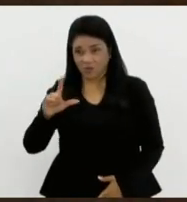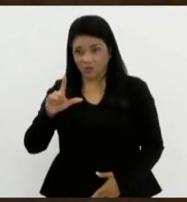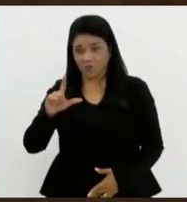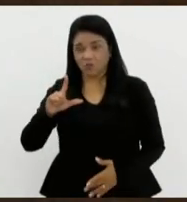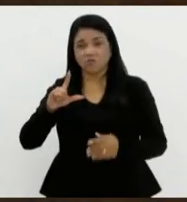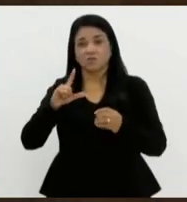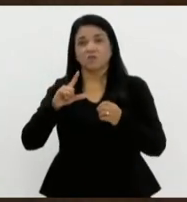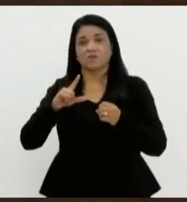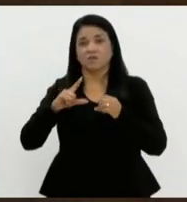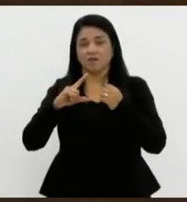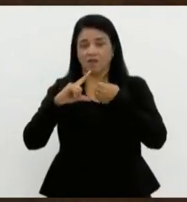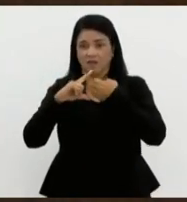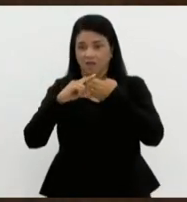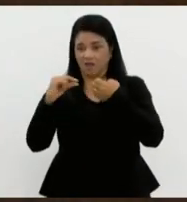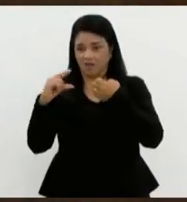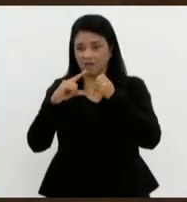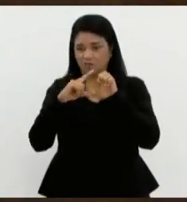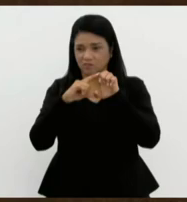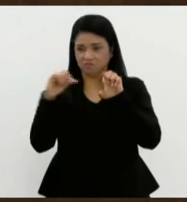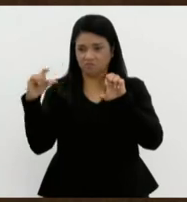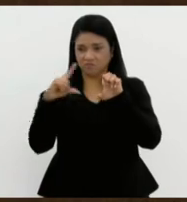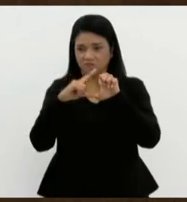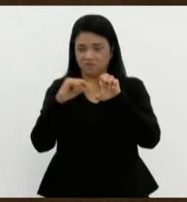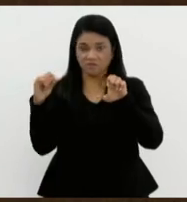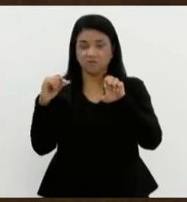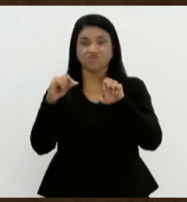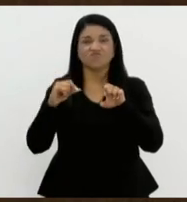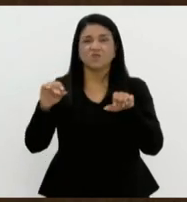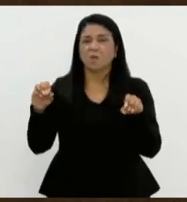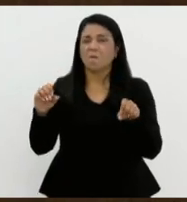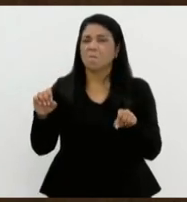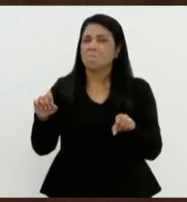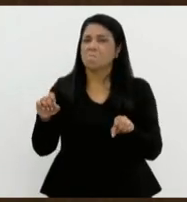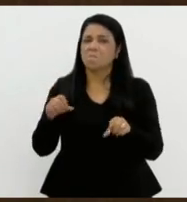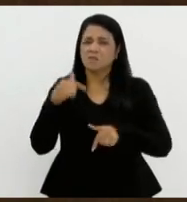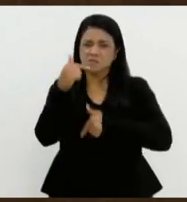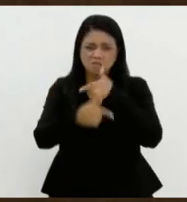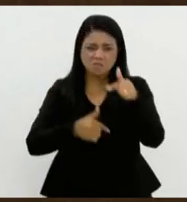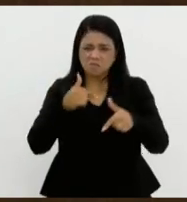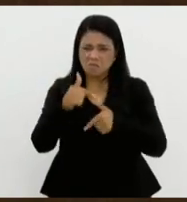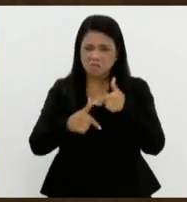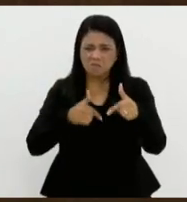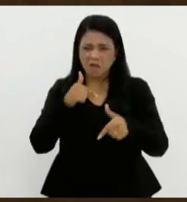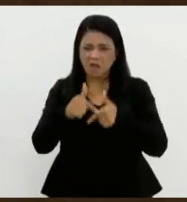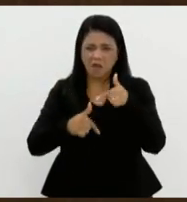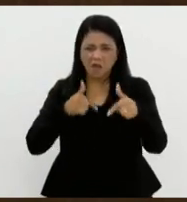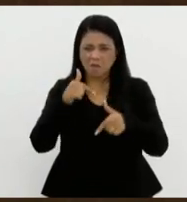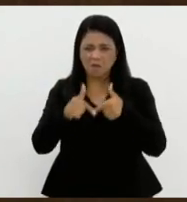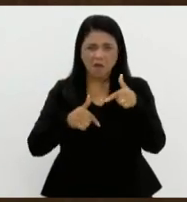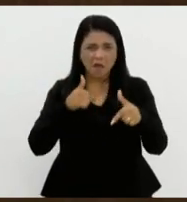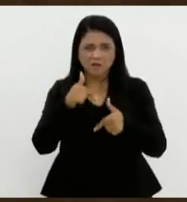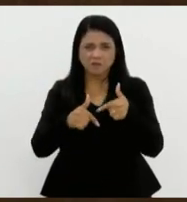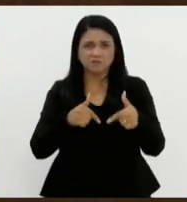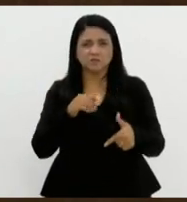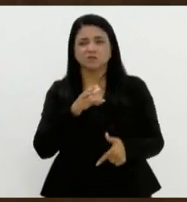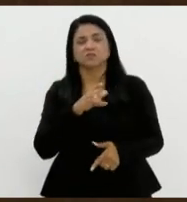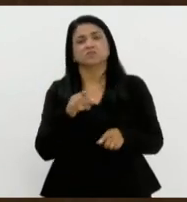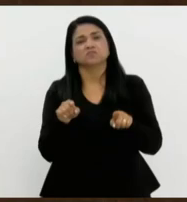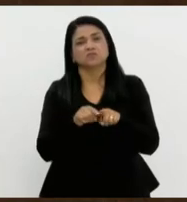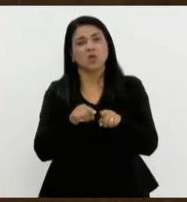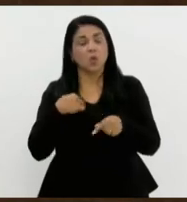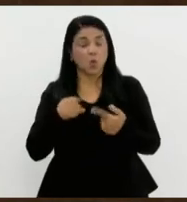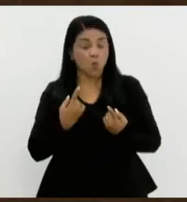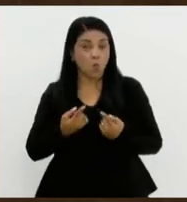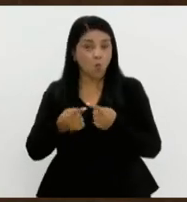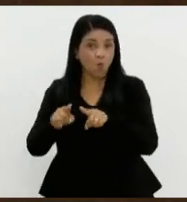em Duque de Caxias também fazendo um péssimo serviço. E é por isso, senhora presidente, que eu sou radicalmente